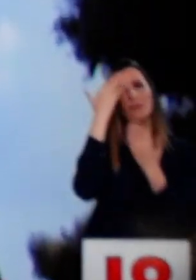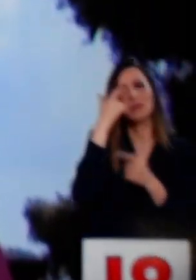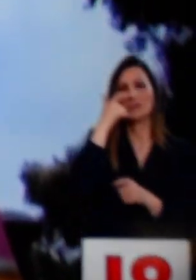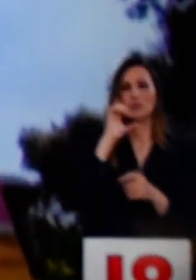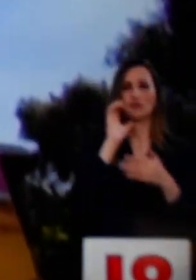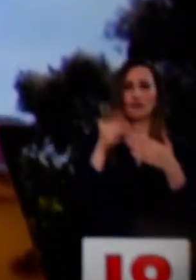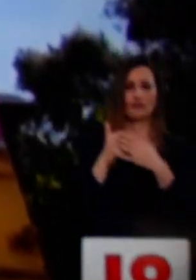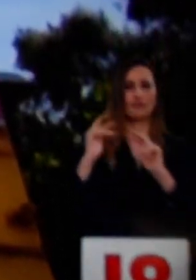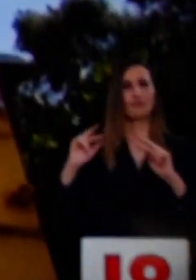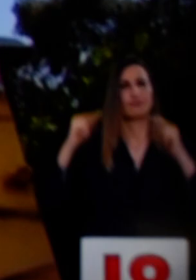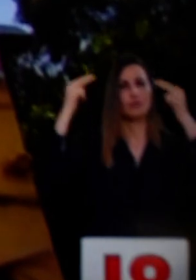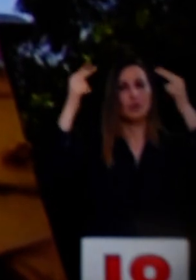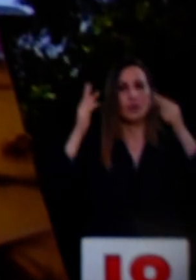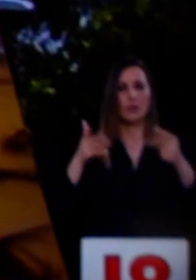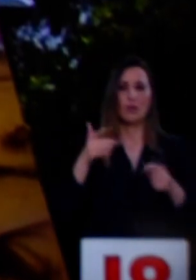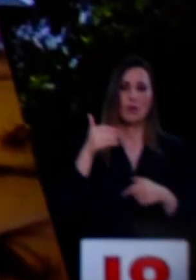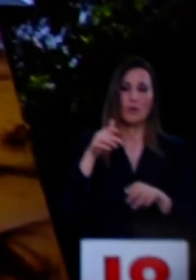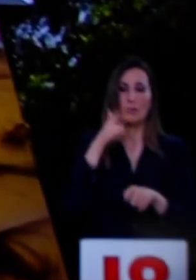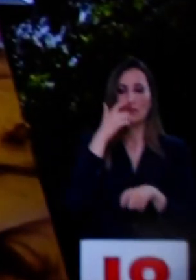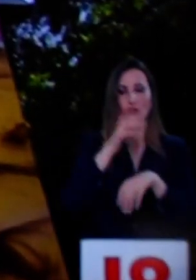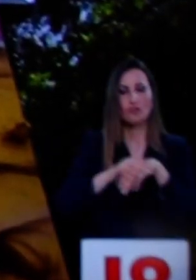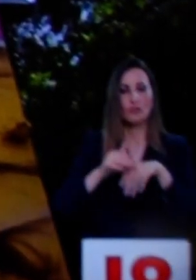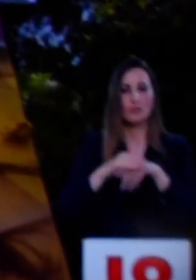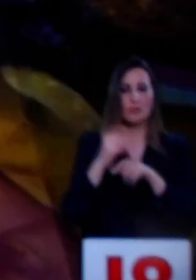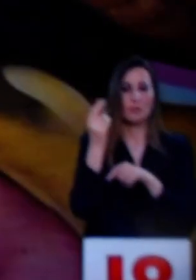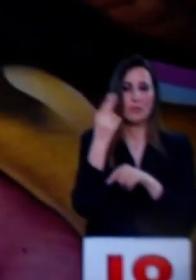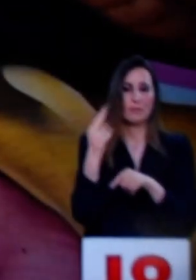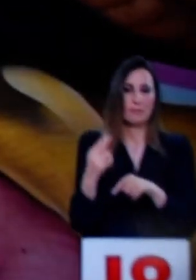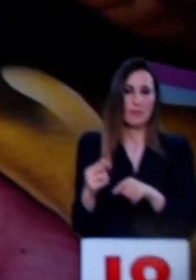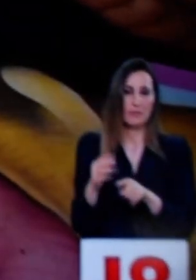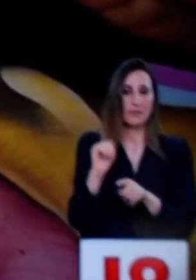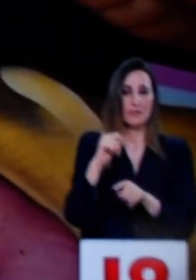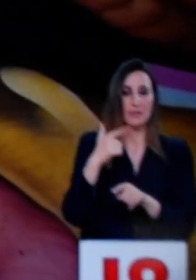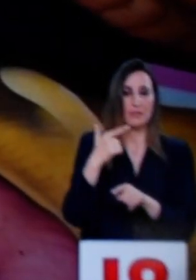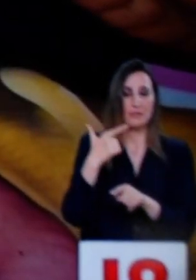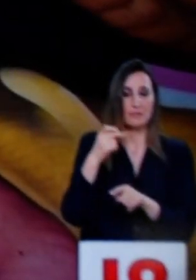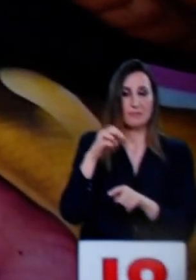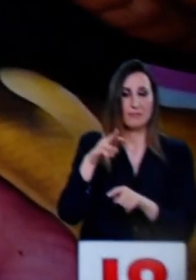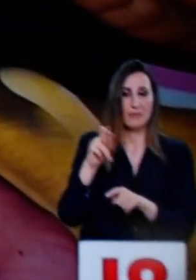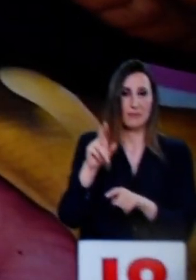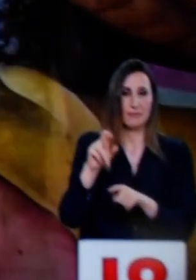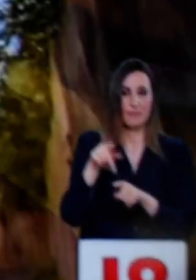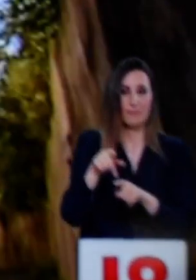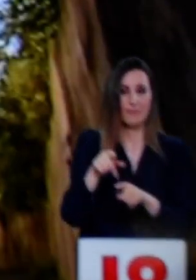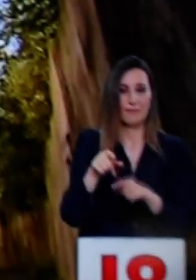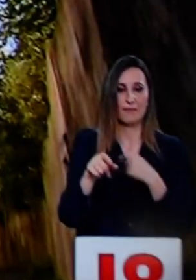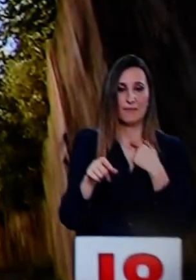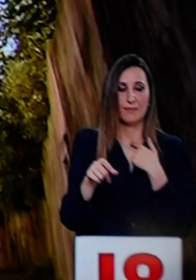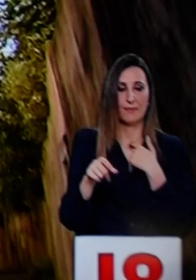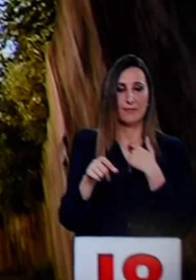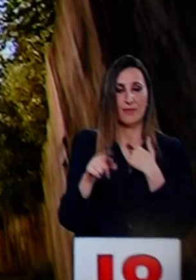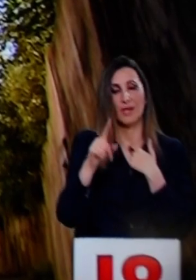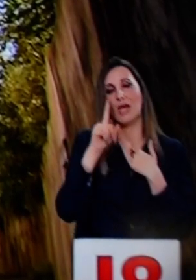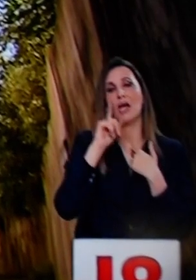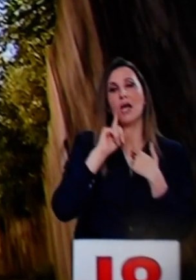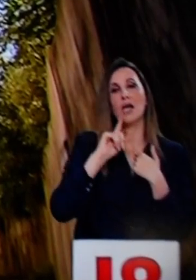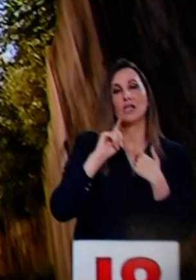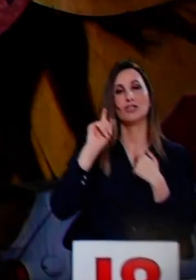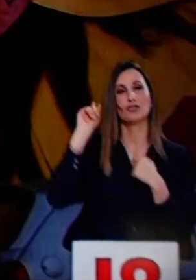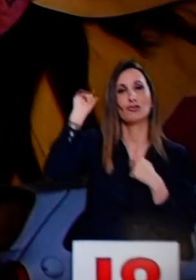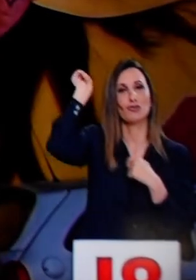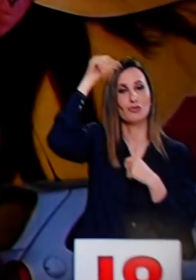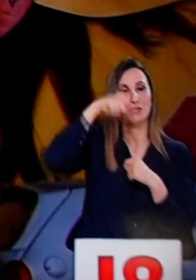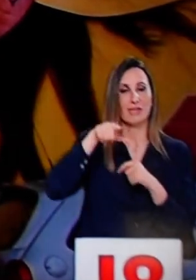já partiu ou aos entes queridos, como as obras de semana. A modelo de serviço foi a minha sobrinha. Tendo sempre